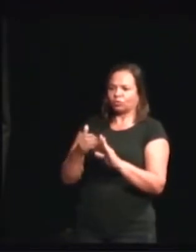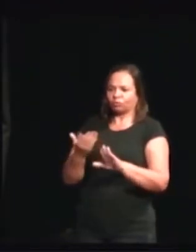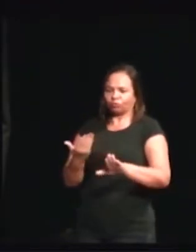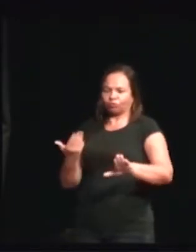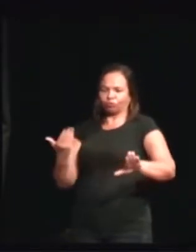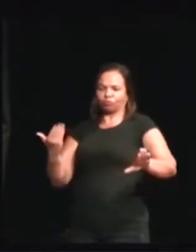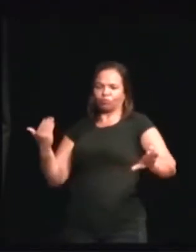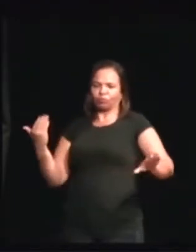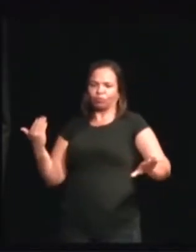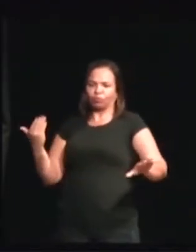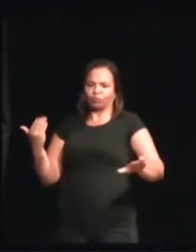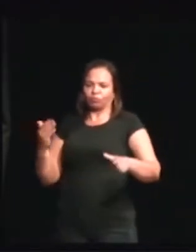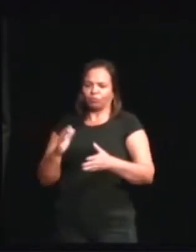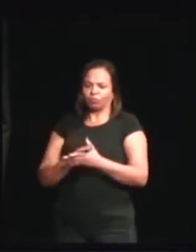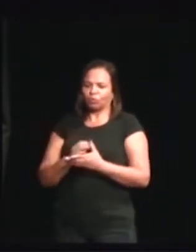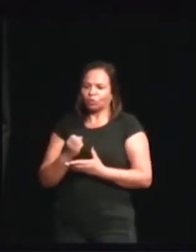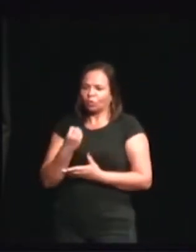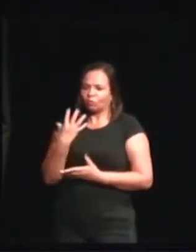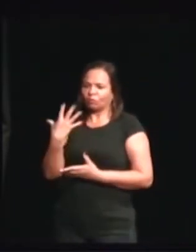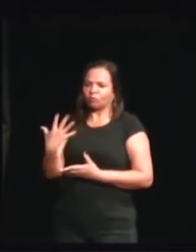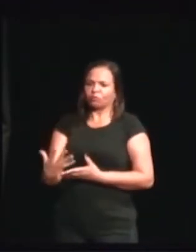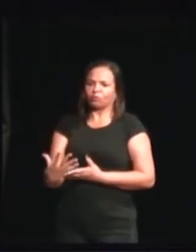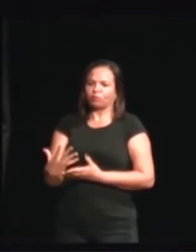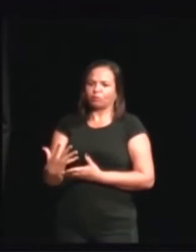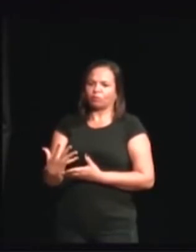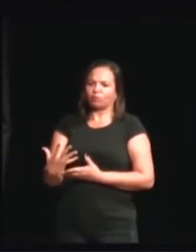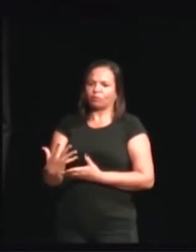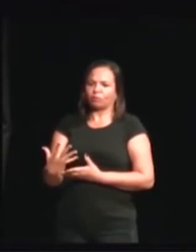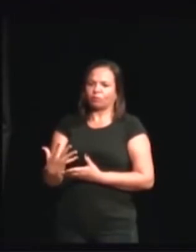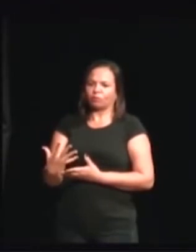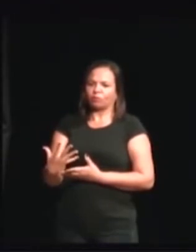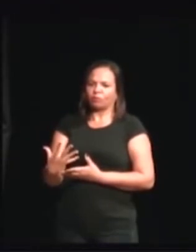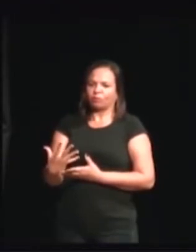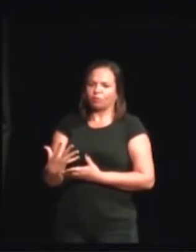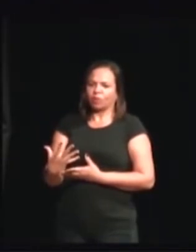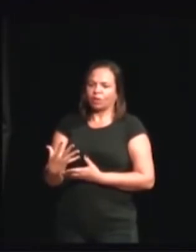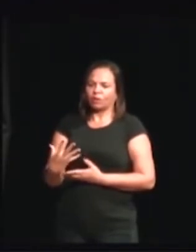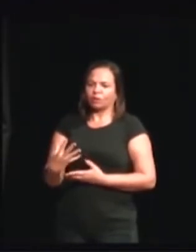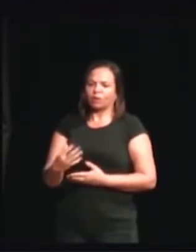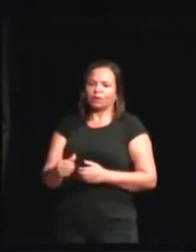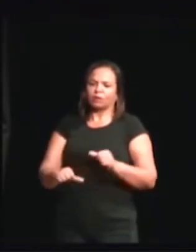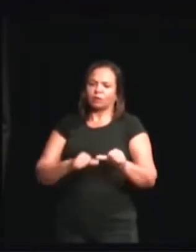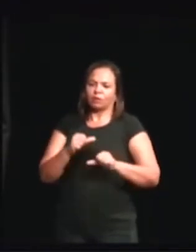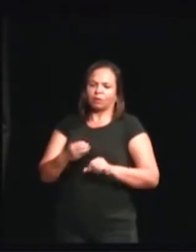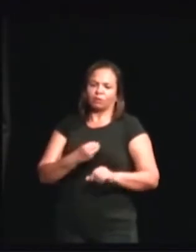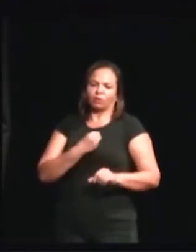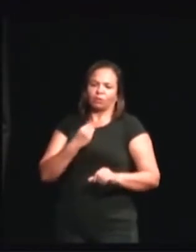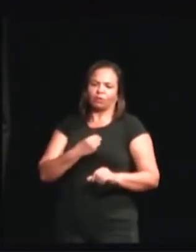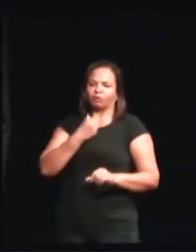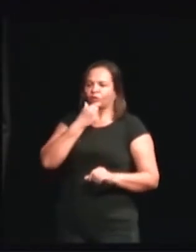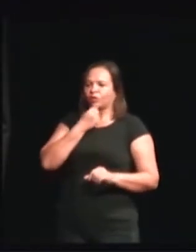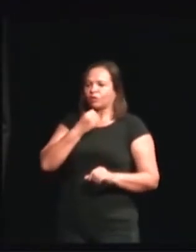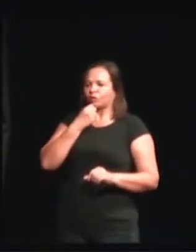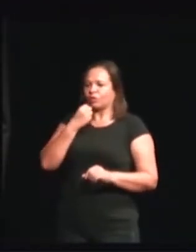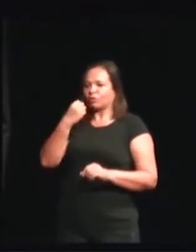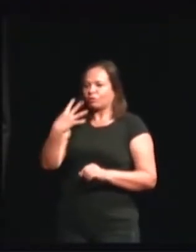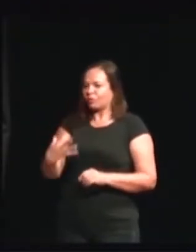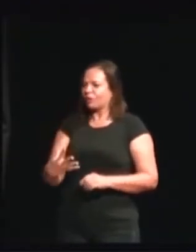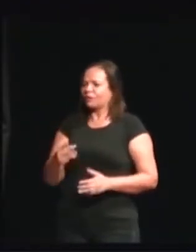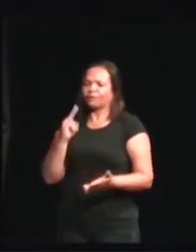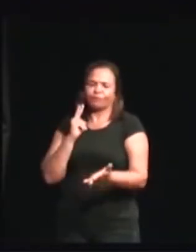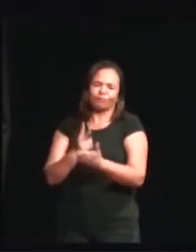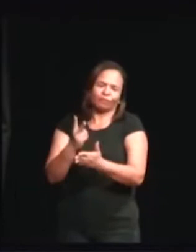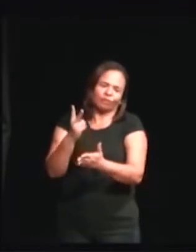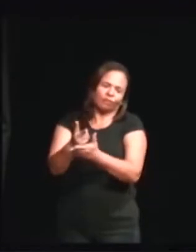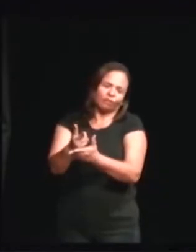conhecer. Só o bem leva o homem a uma vida futura melhor. E o bem é sempre o bem qualquer que seja o